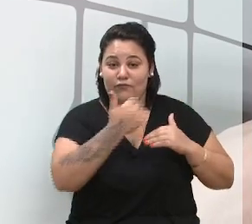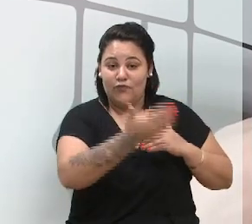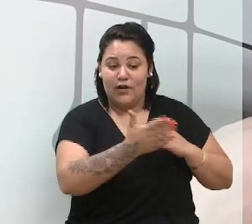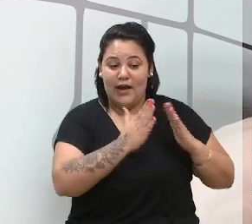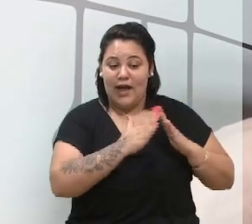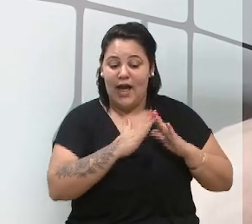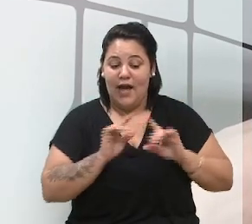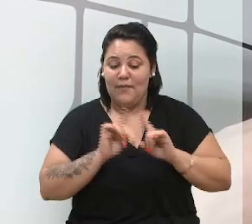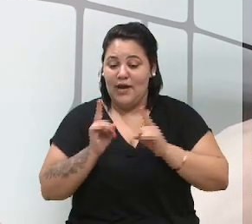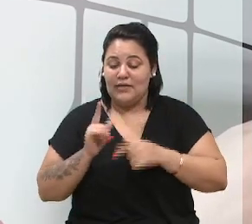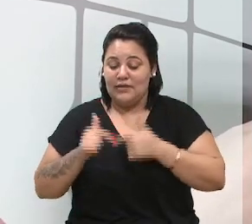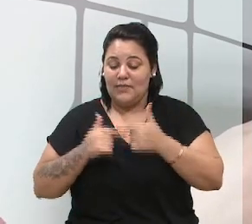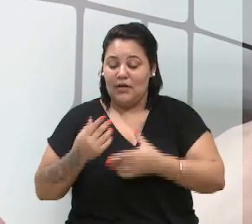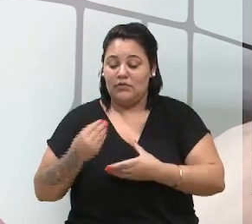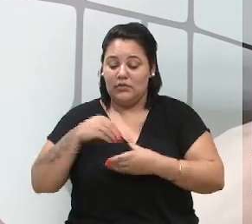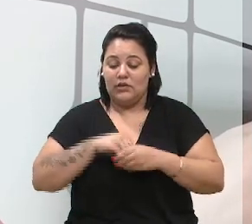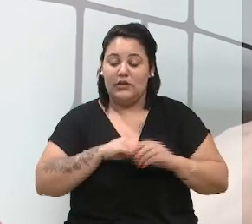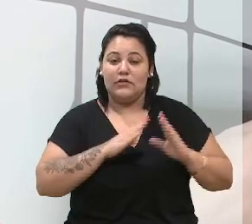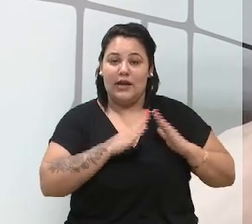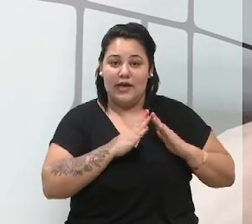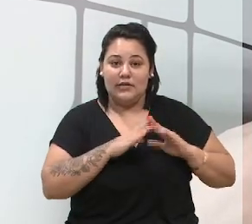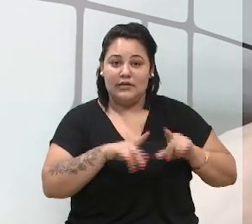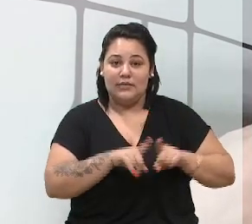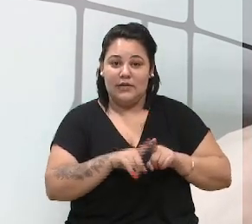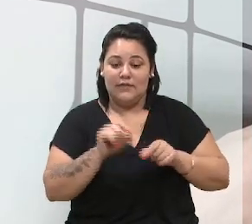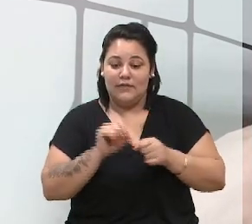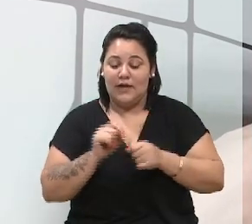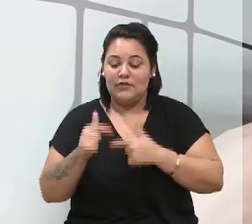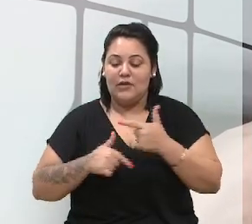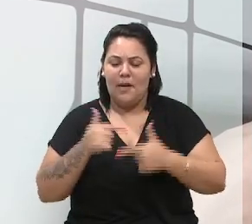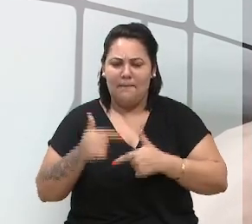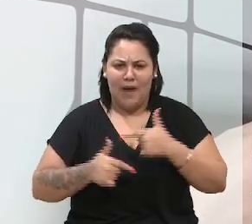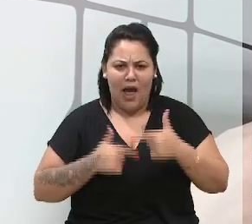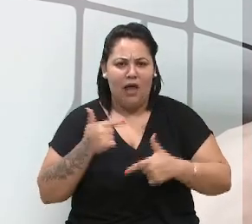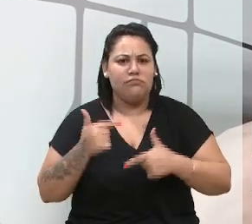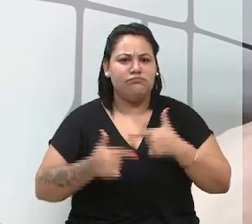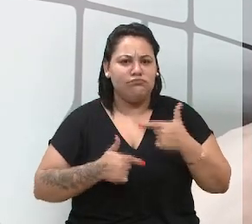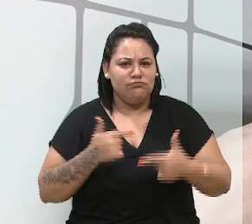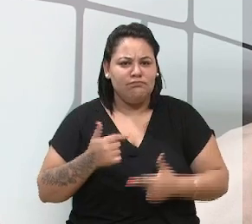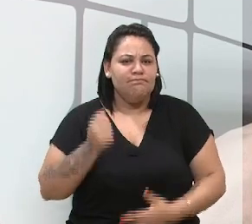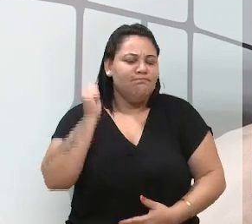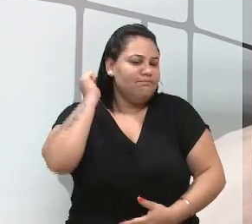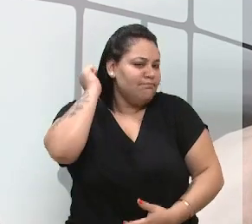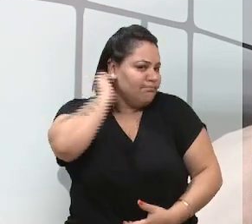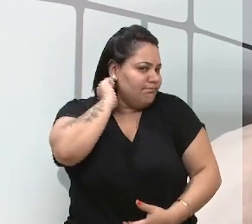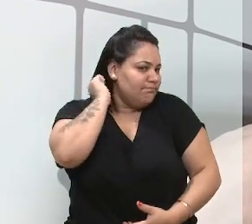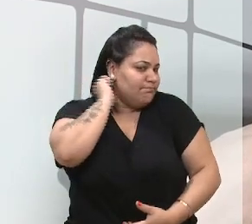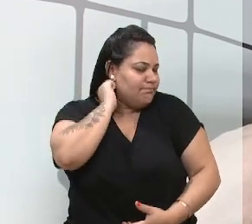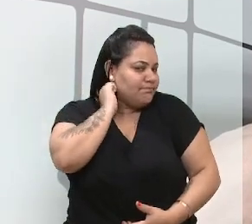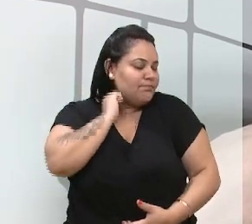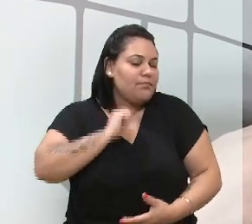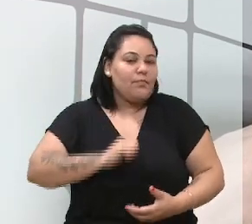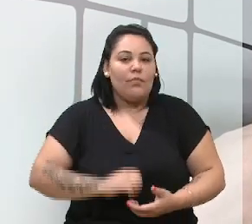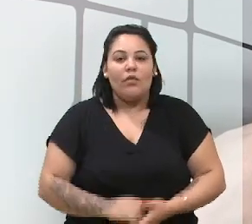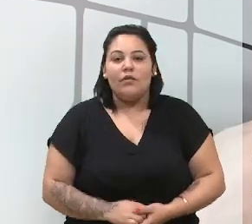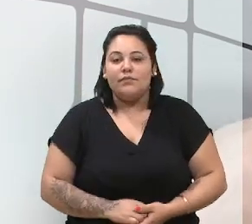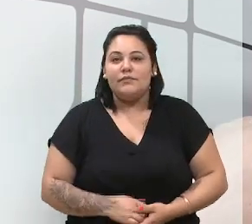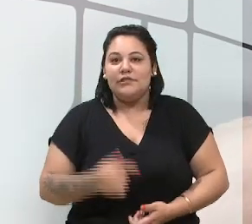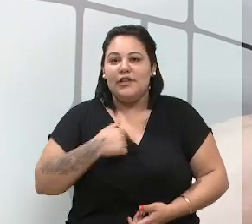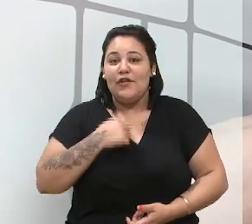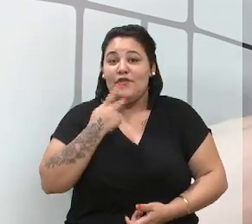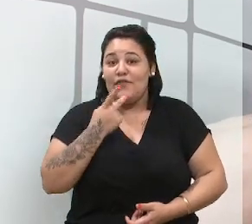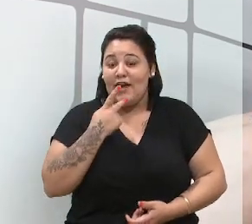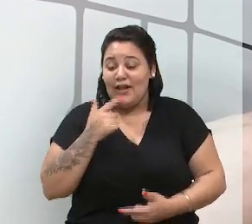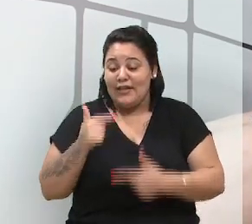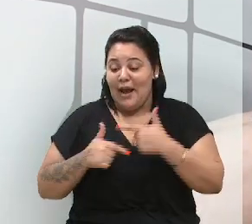trabalho dentro de casa o que faz com que o trabalho fique ainda mais estressante e eu chamo de trabalho invisível é